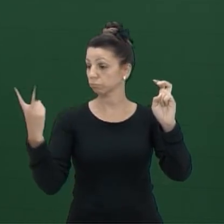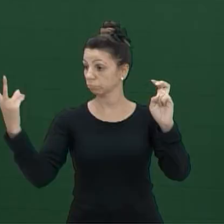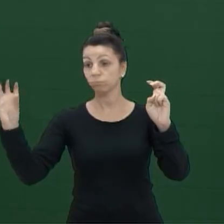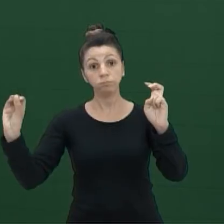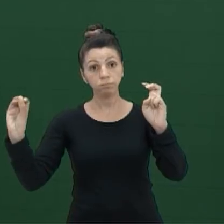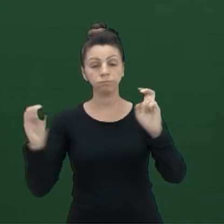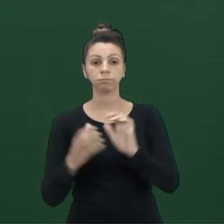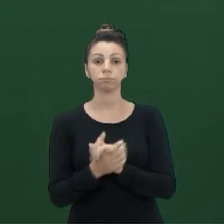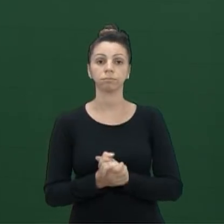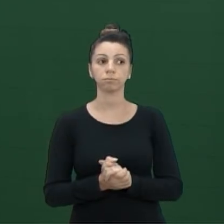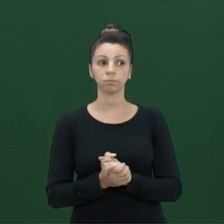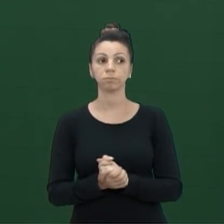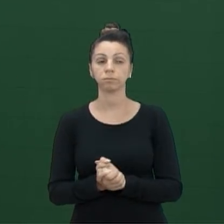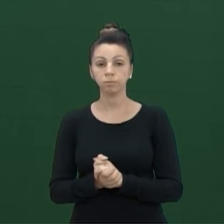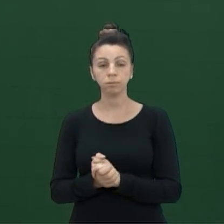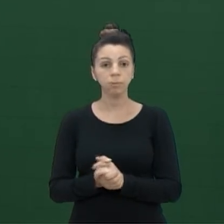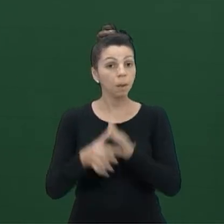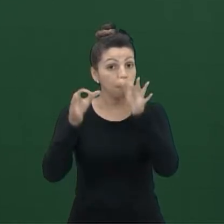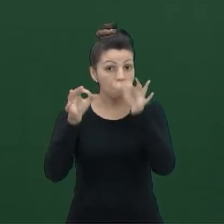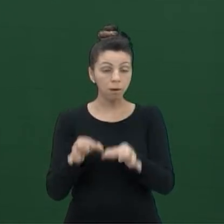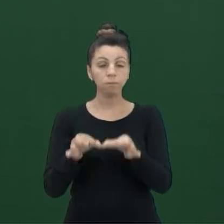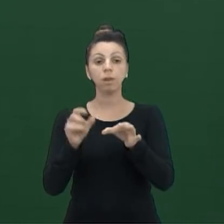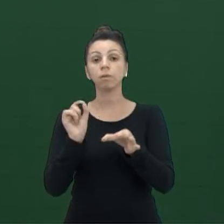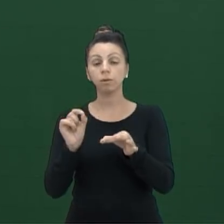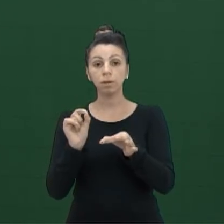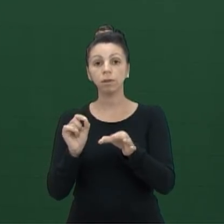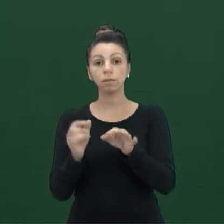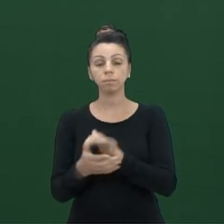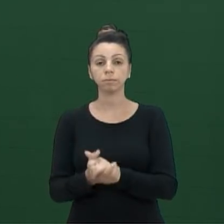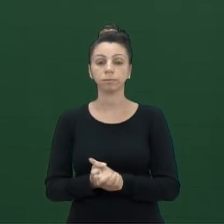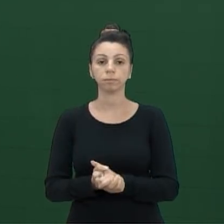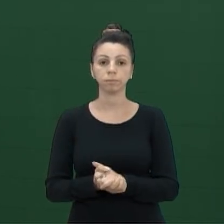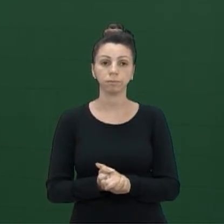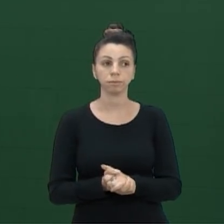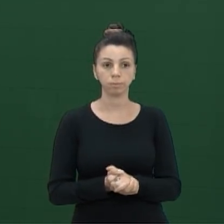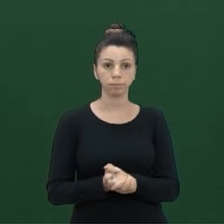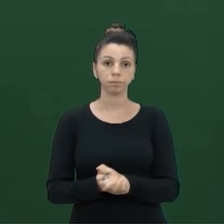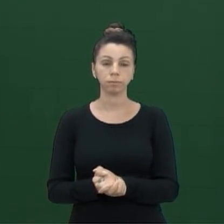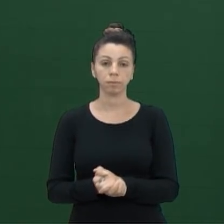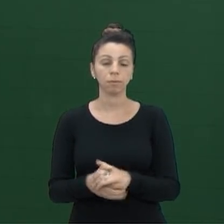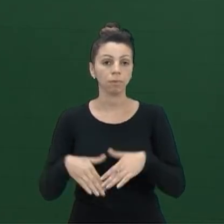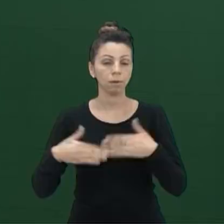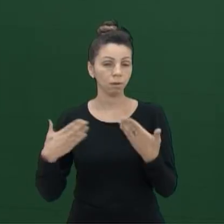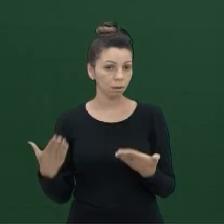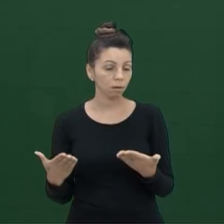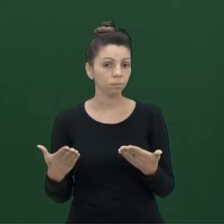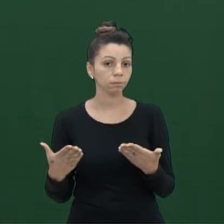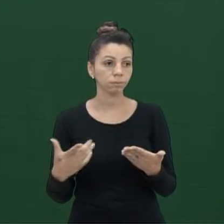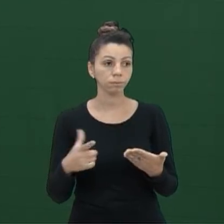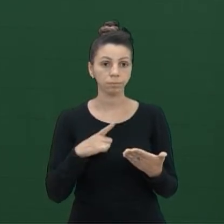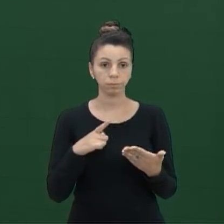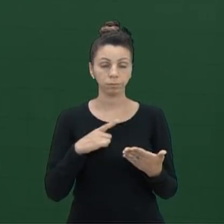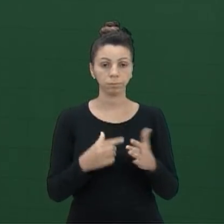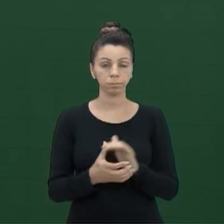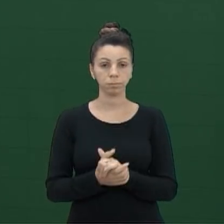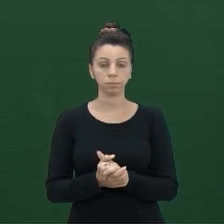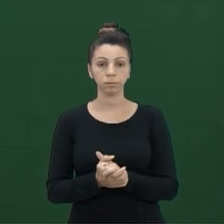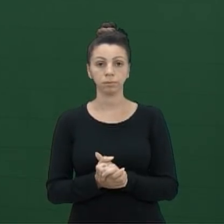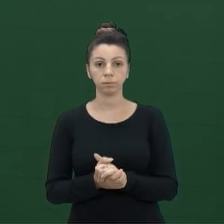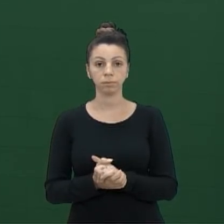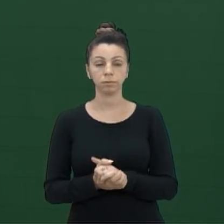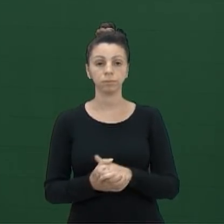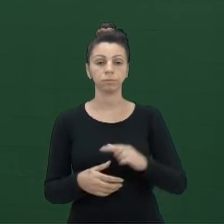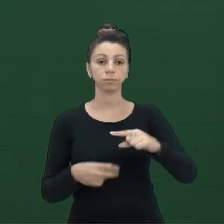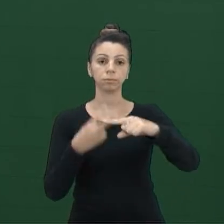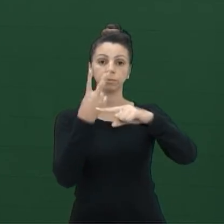20, exatamente o 20. 20 menos 20, 0. Então, a gente vai ter que 2/5,